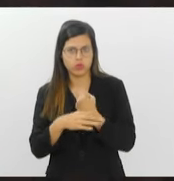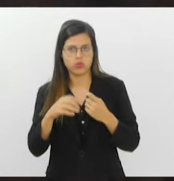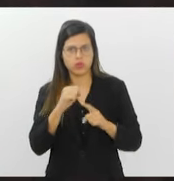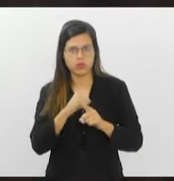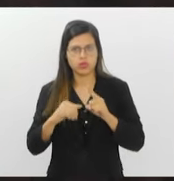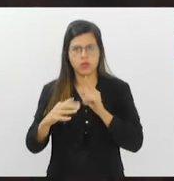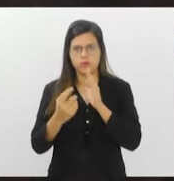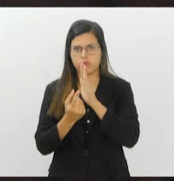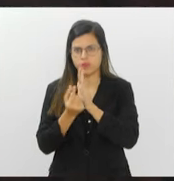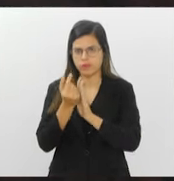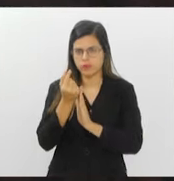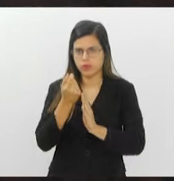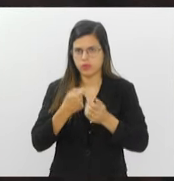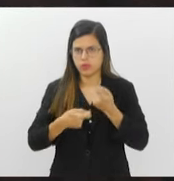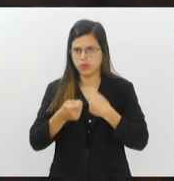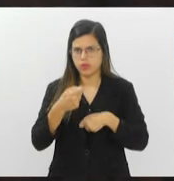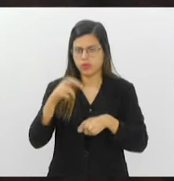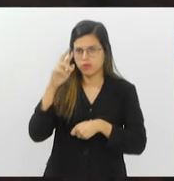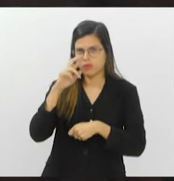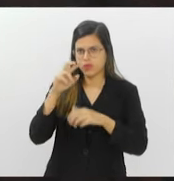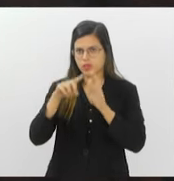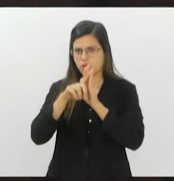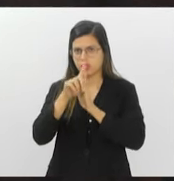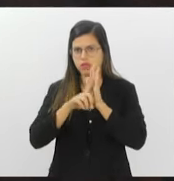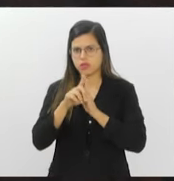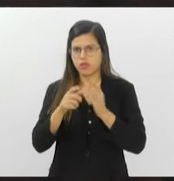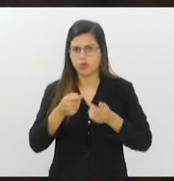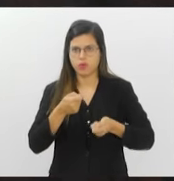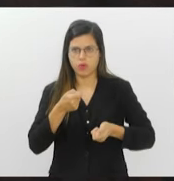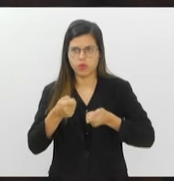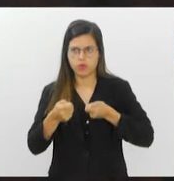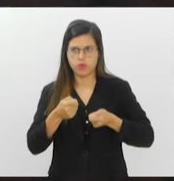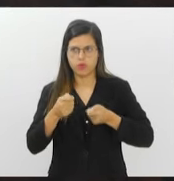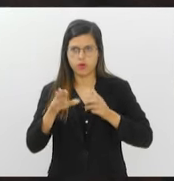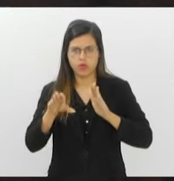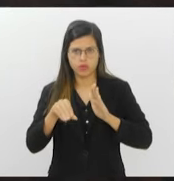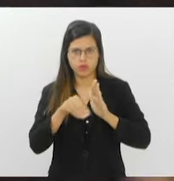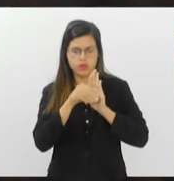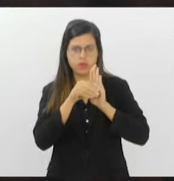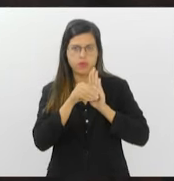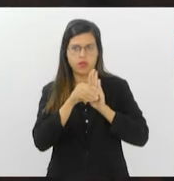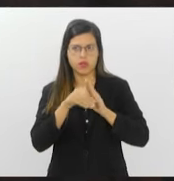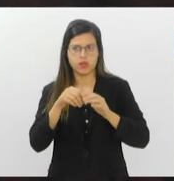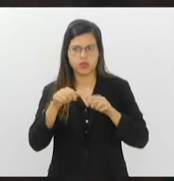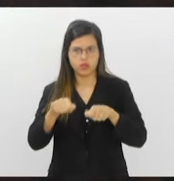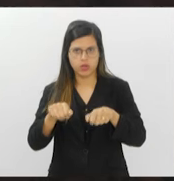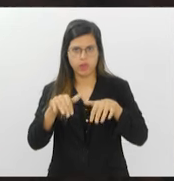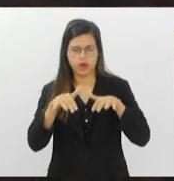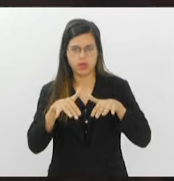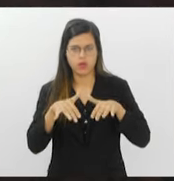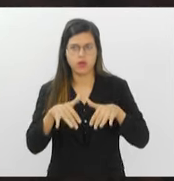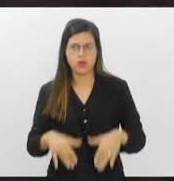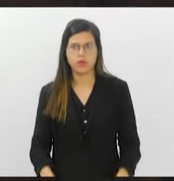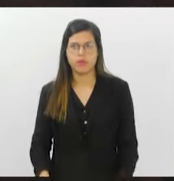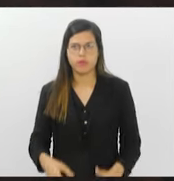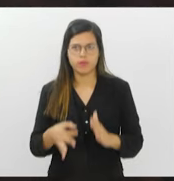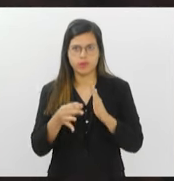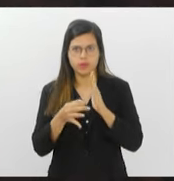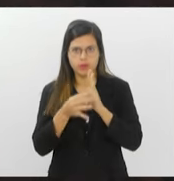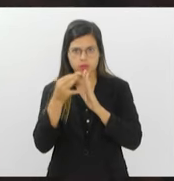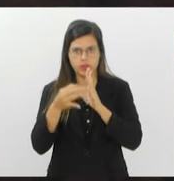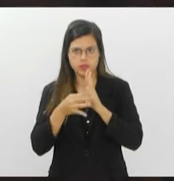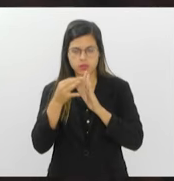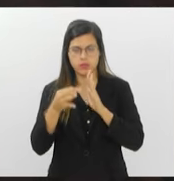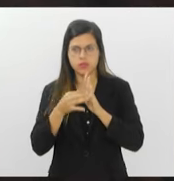de Orçamento, Finanças, Fiscalização Financeira e Controle, as emendas de plenário. Para emitir parecer